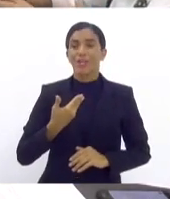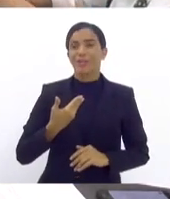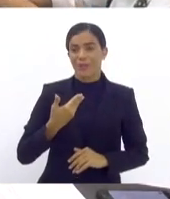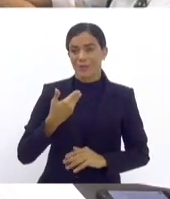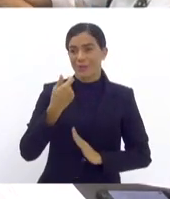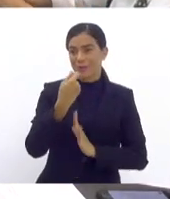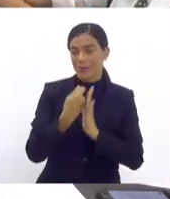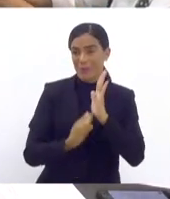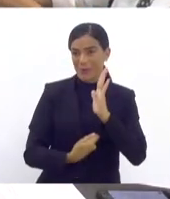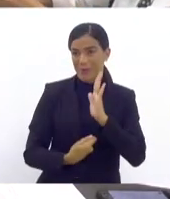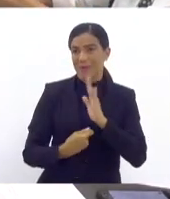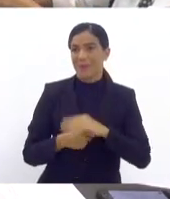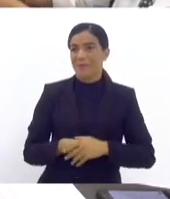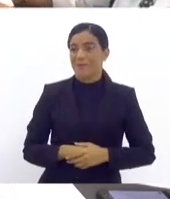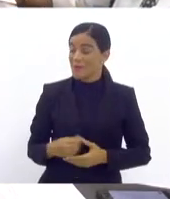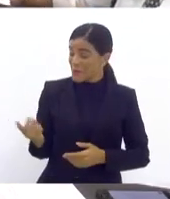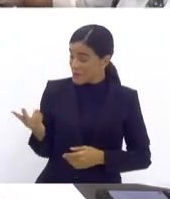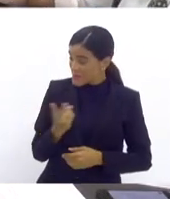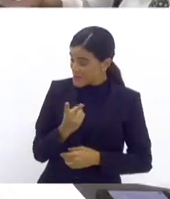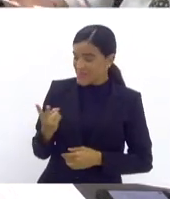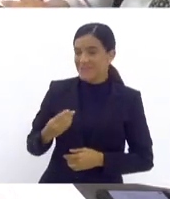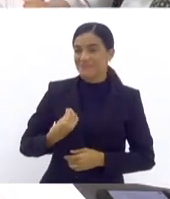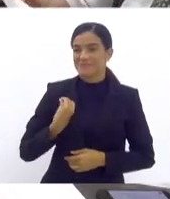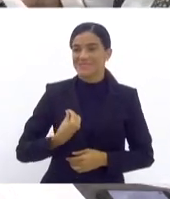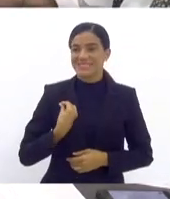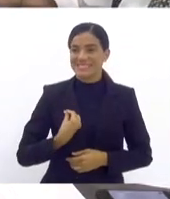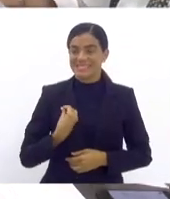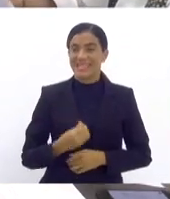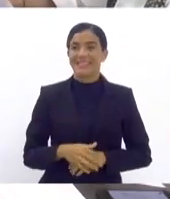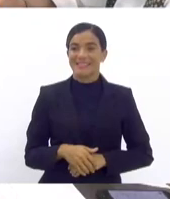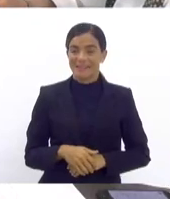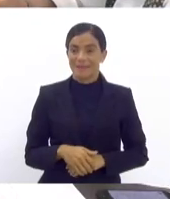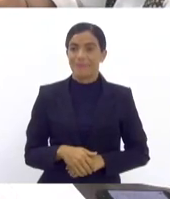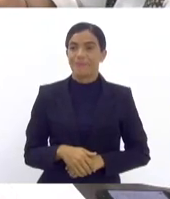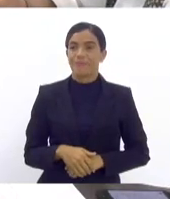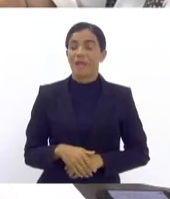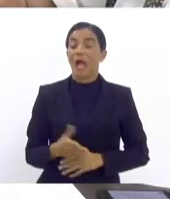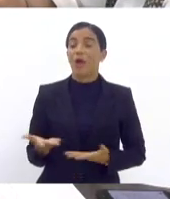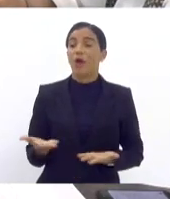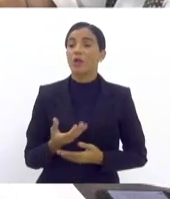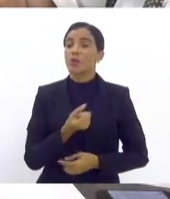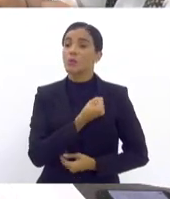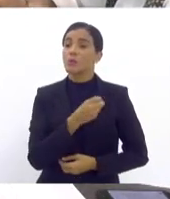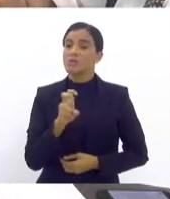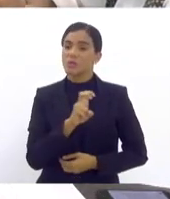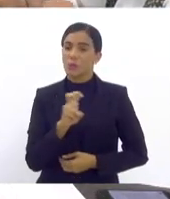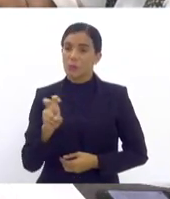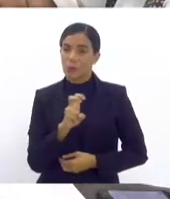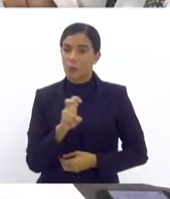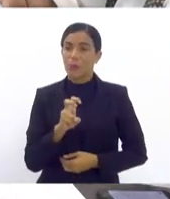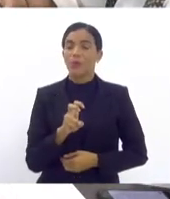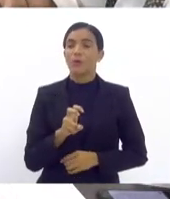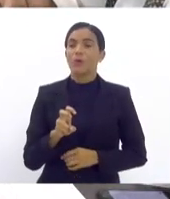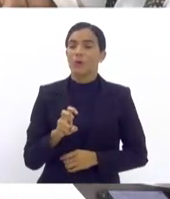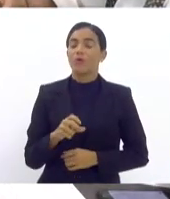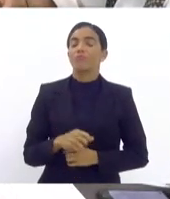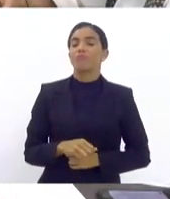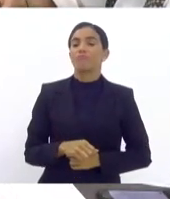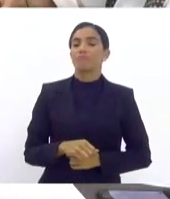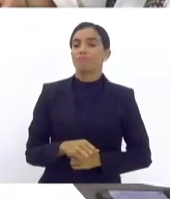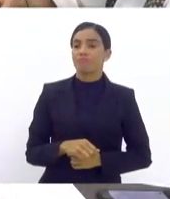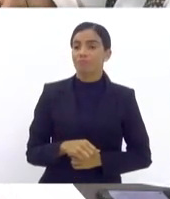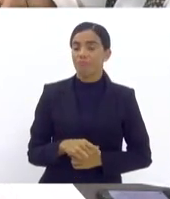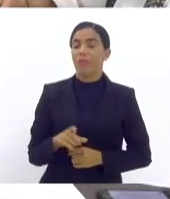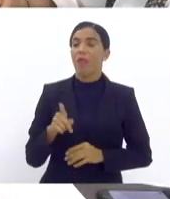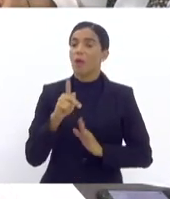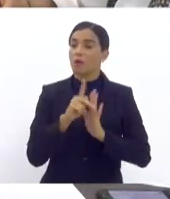do relator, ambos presentes na sessão. Então, vou votar em bloco do 55, com exceção do 56, 55 ao 58,